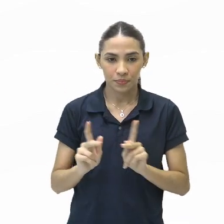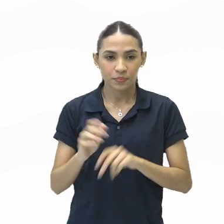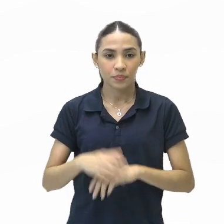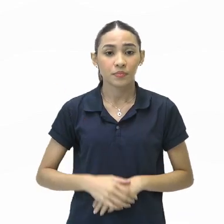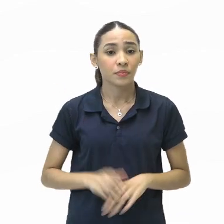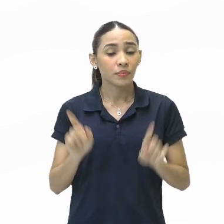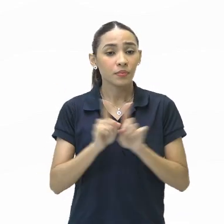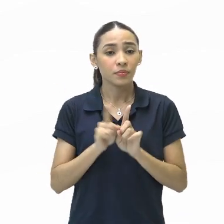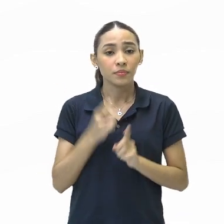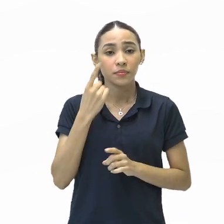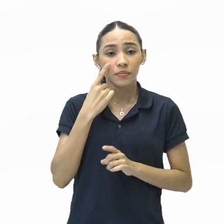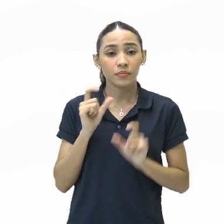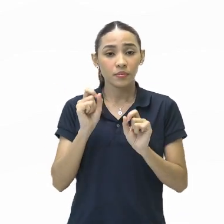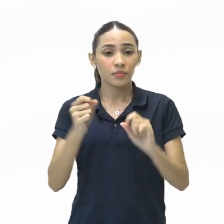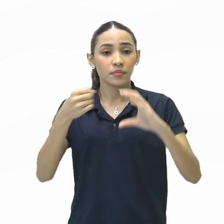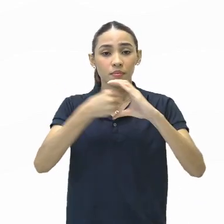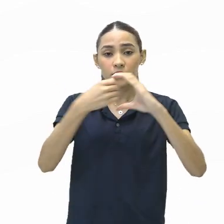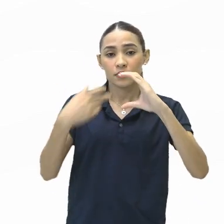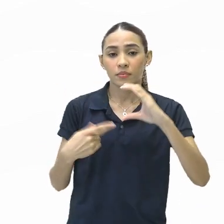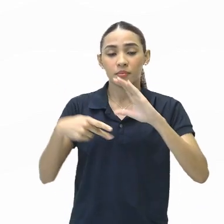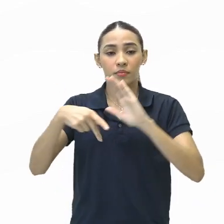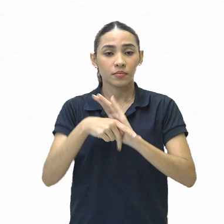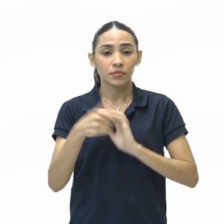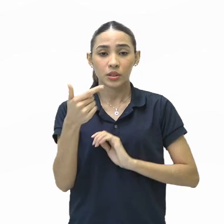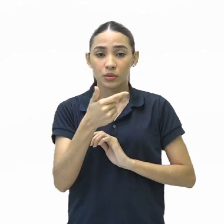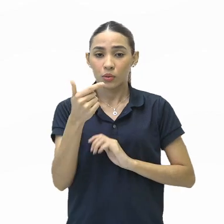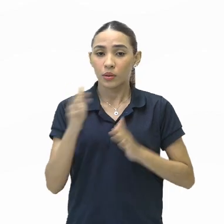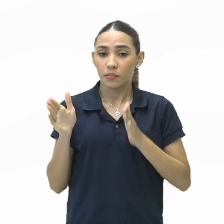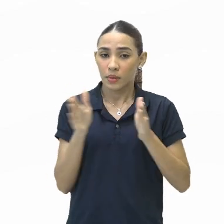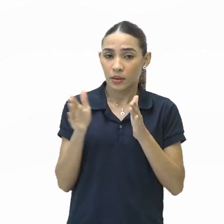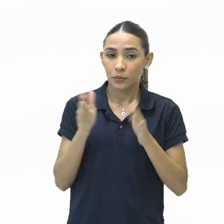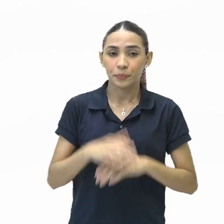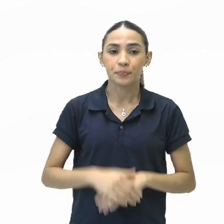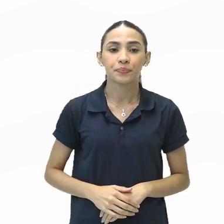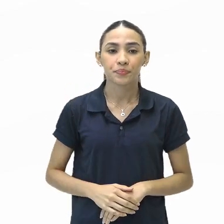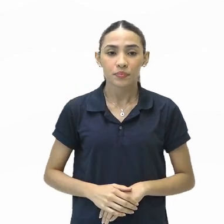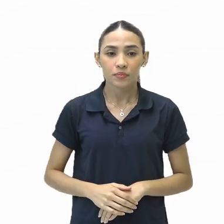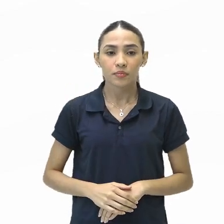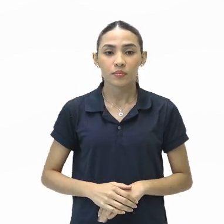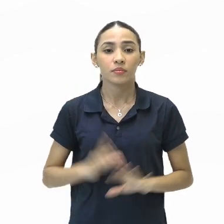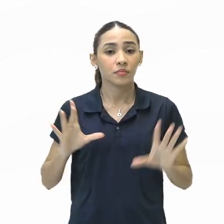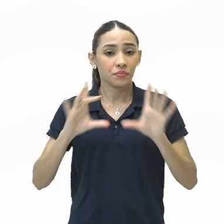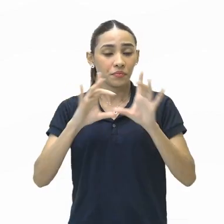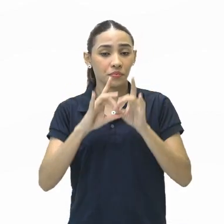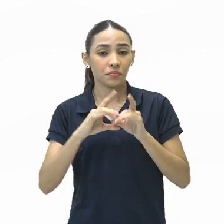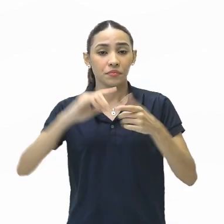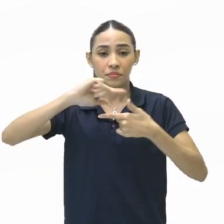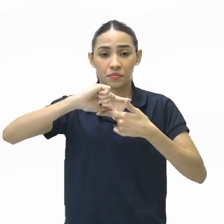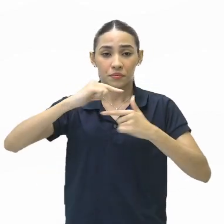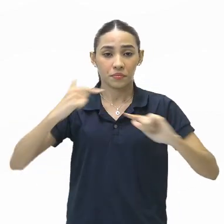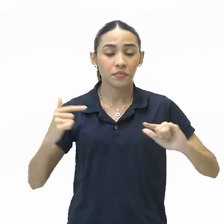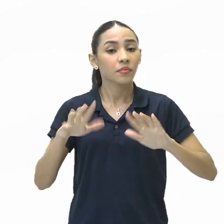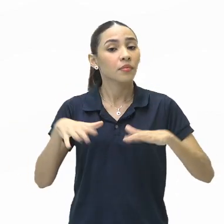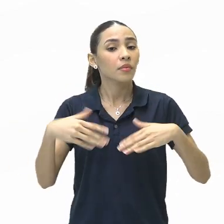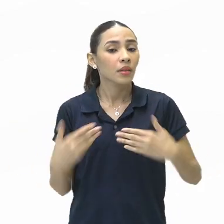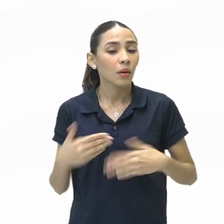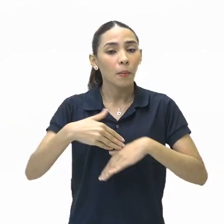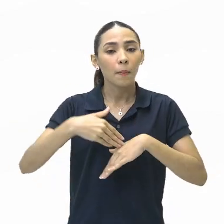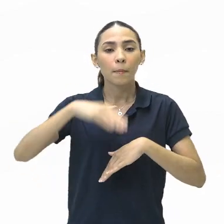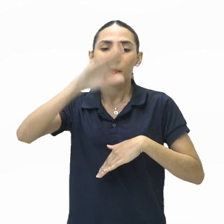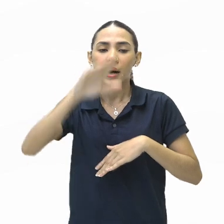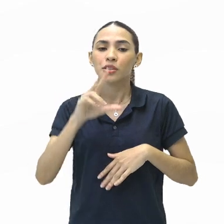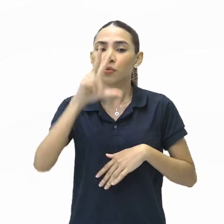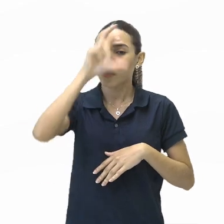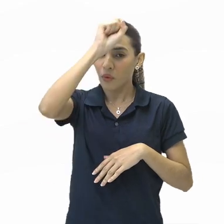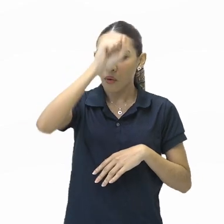Vamos verificar as características dessa segunda fase. Consolidação do modernismo, então já estava mais